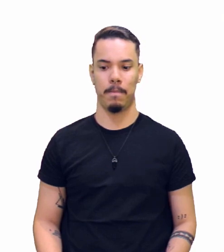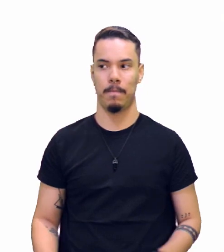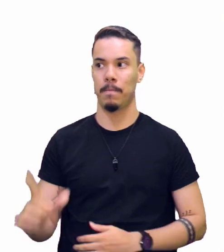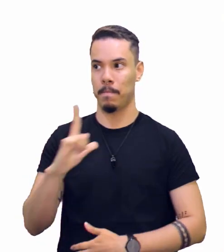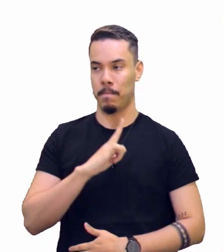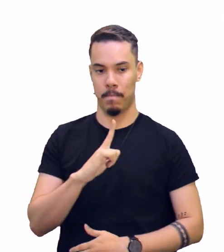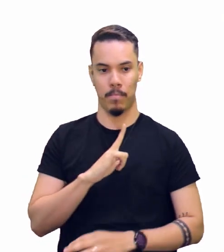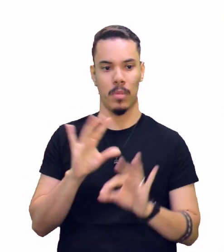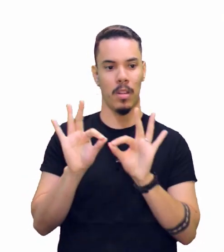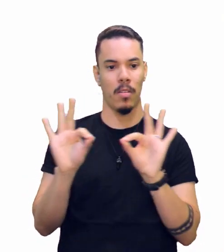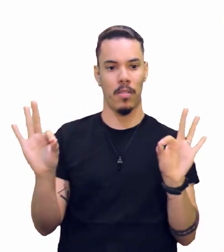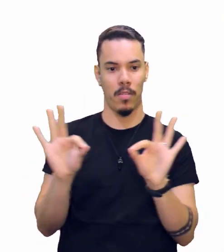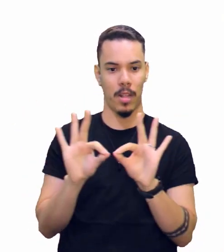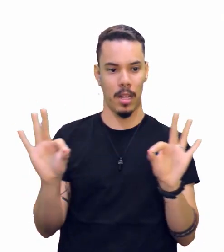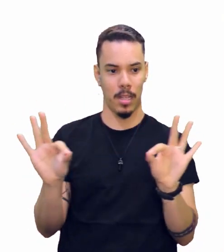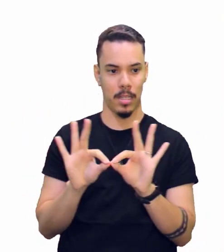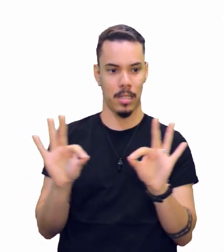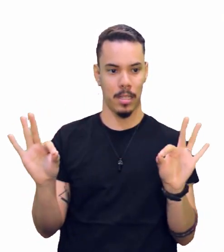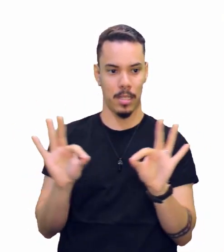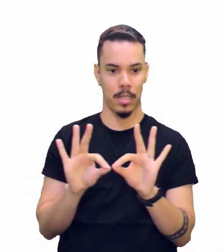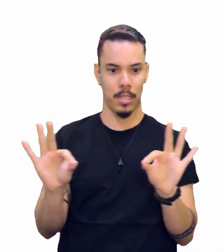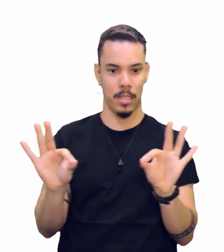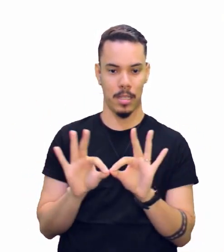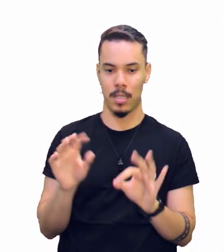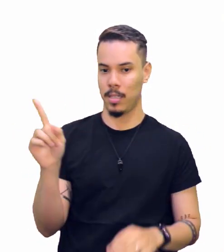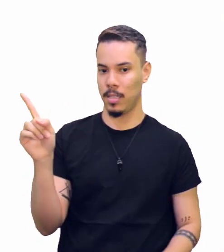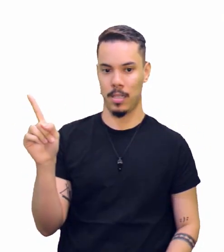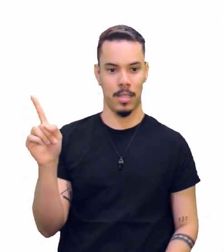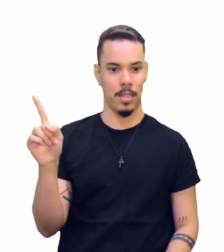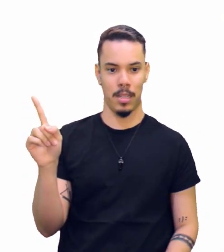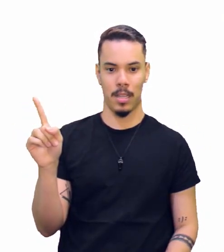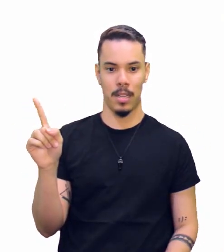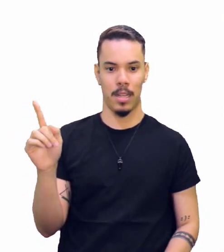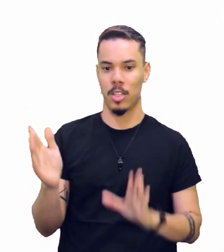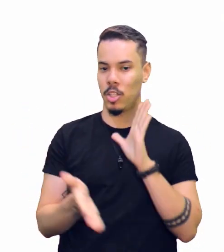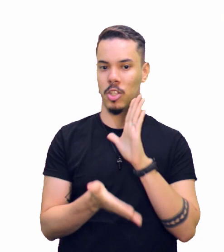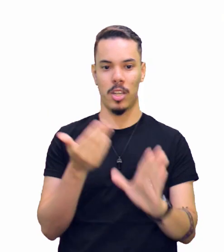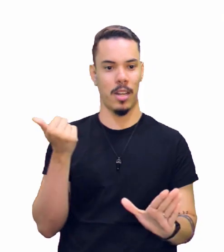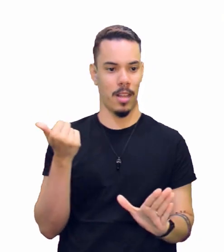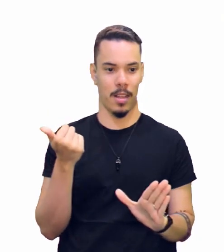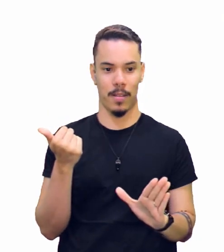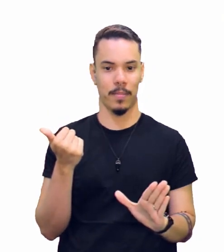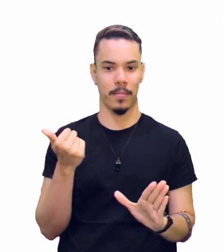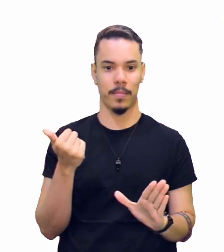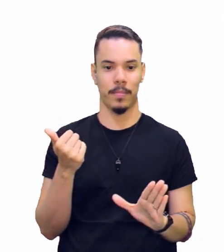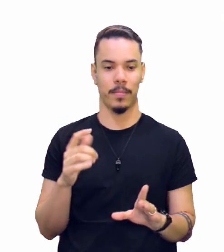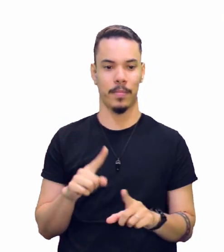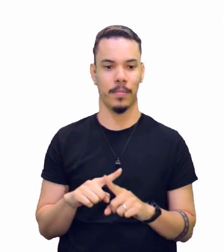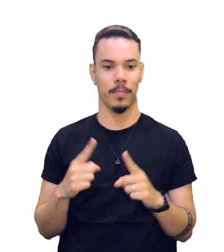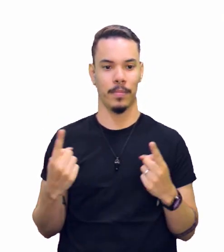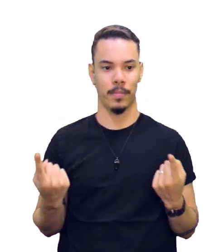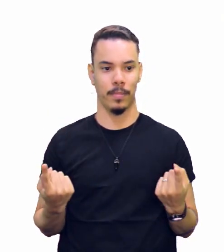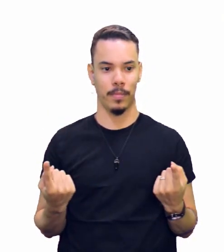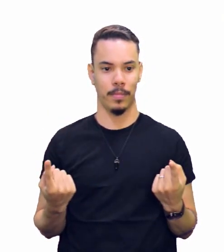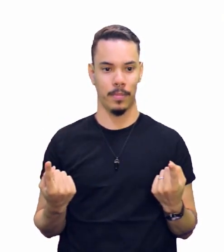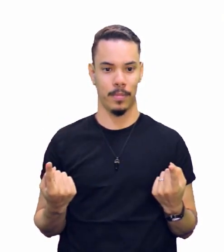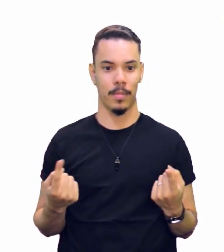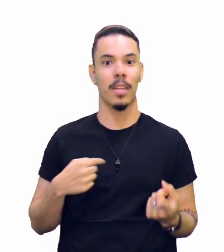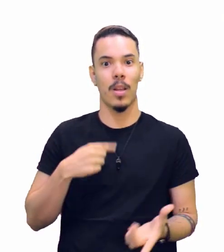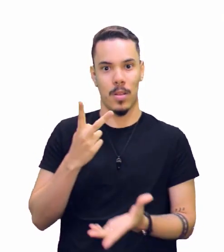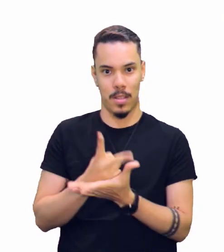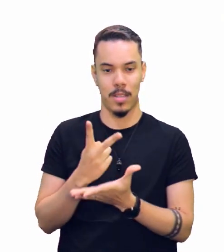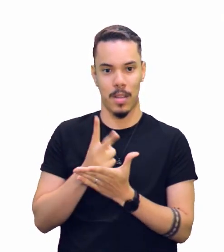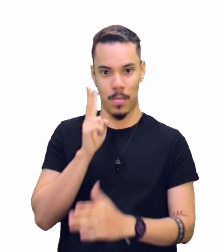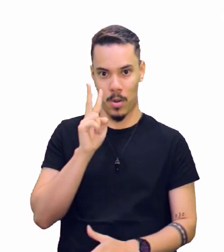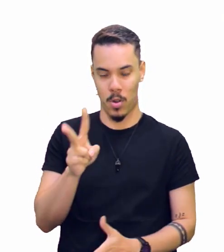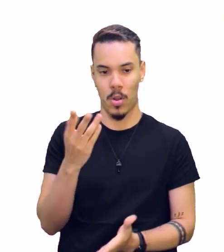frasezinha que tá aqui de gaiata tá eu fiquei de tirar ela porque eu fui fazer a a minha eu olha a aula